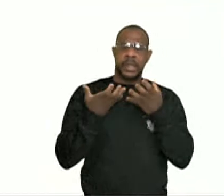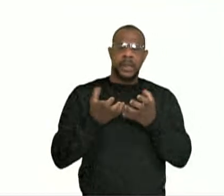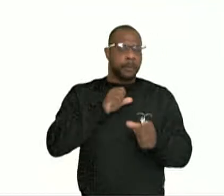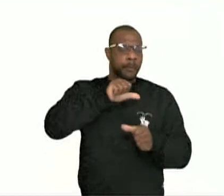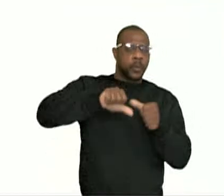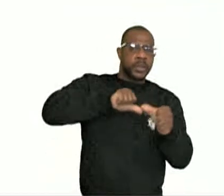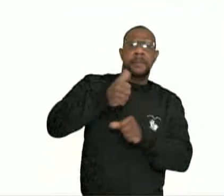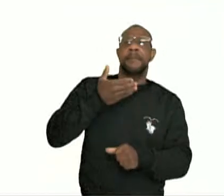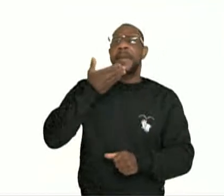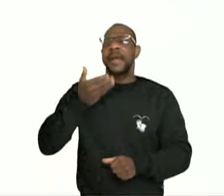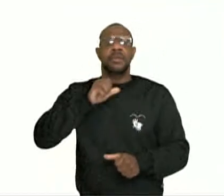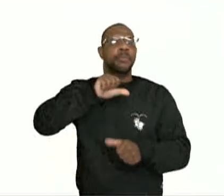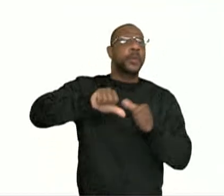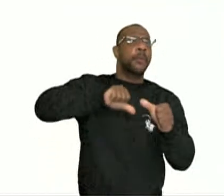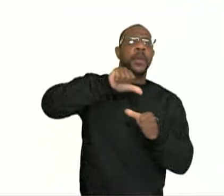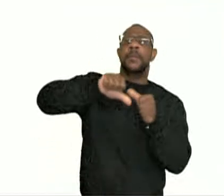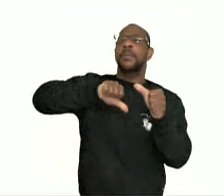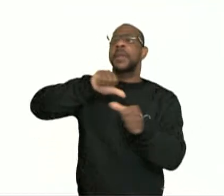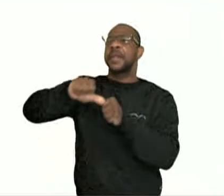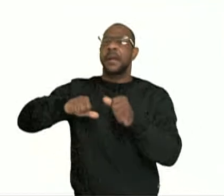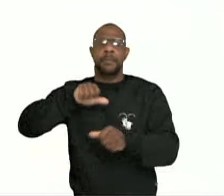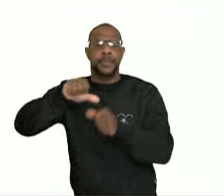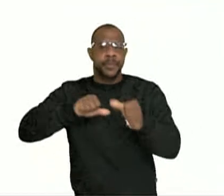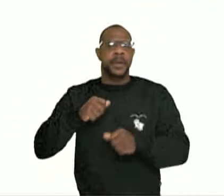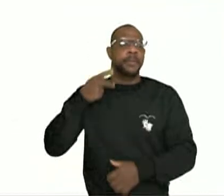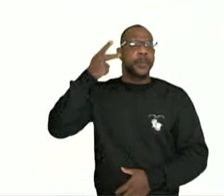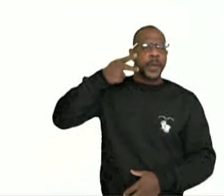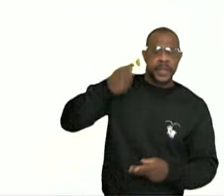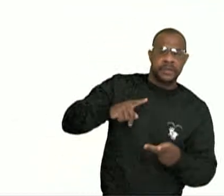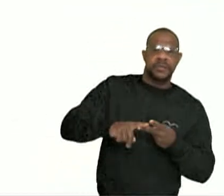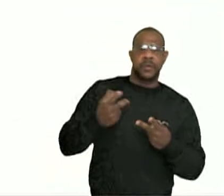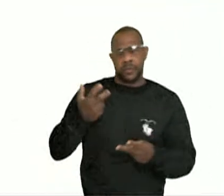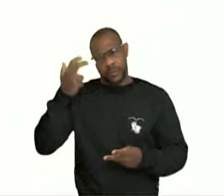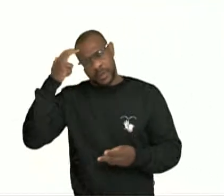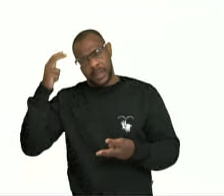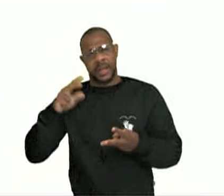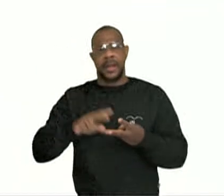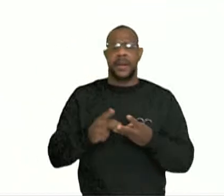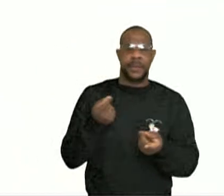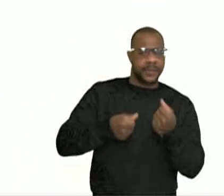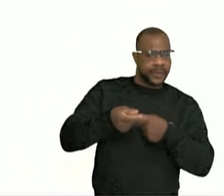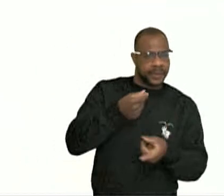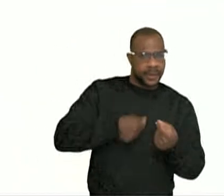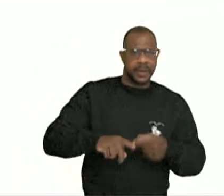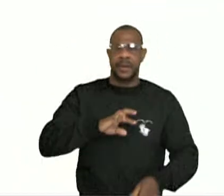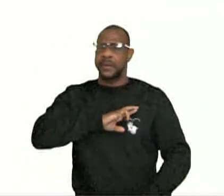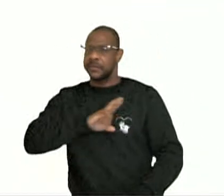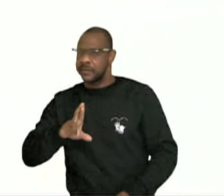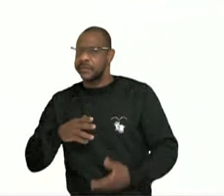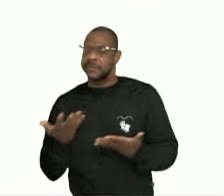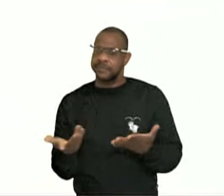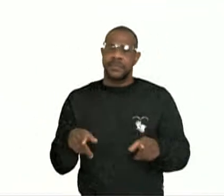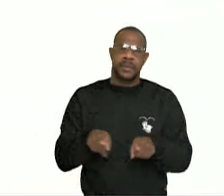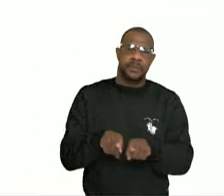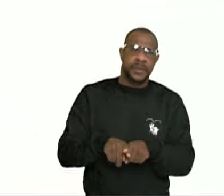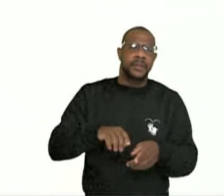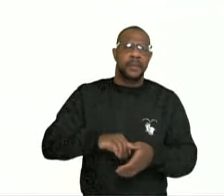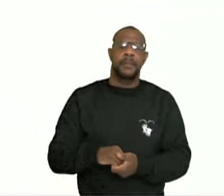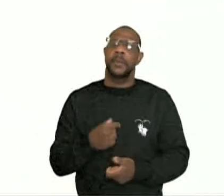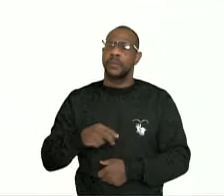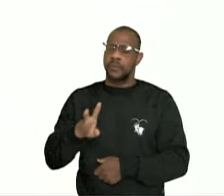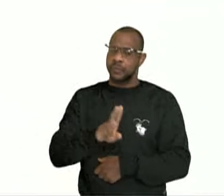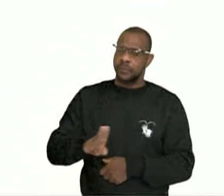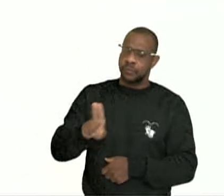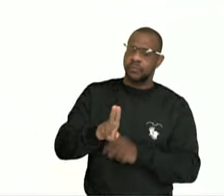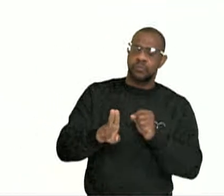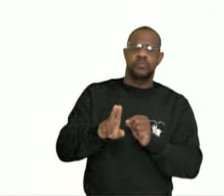nas instituições políticas, econômicas, culturais, morais, religiosas. Por isso que a gente utiliza a